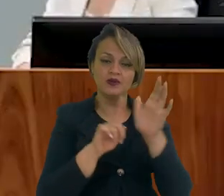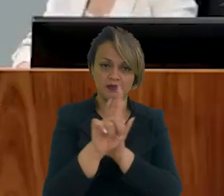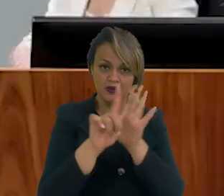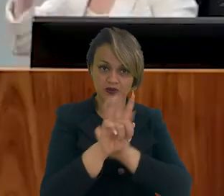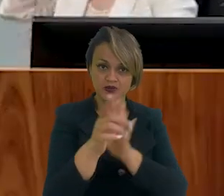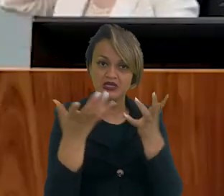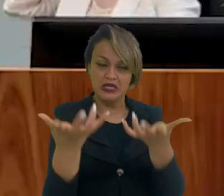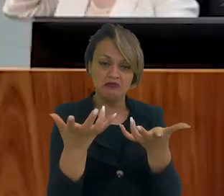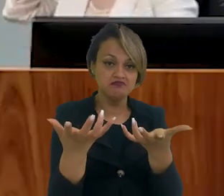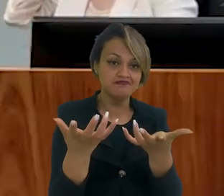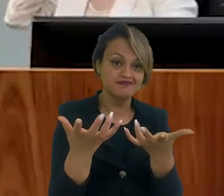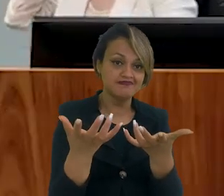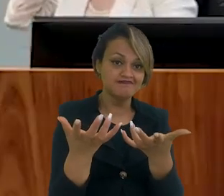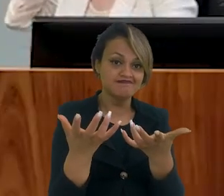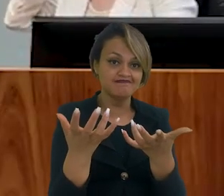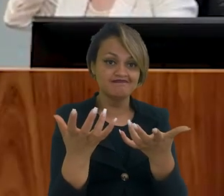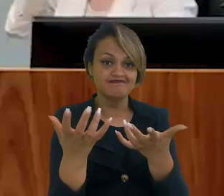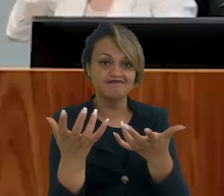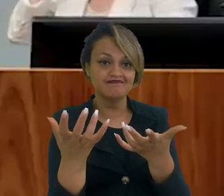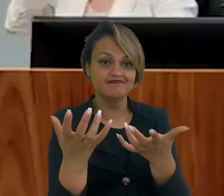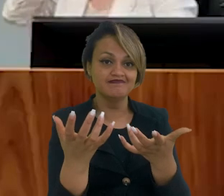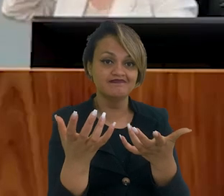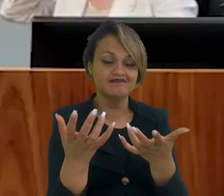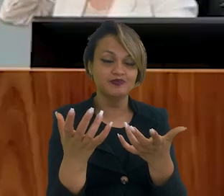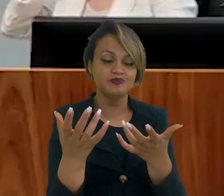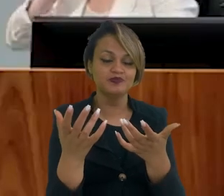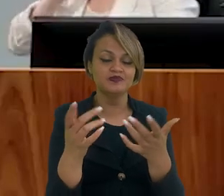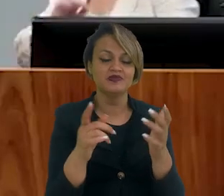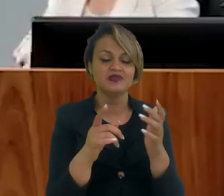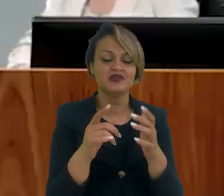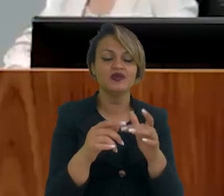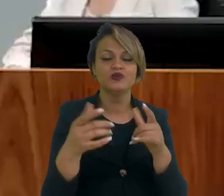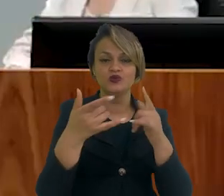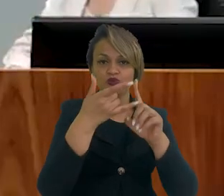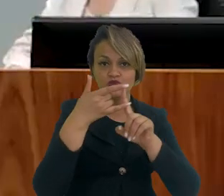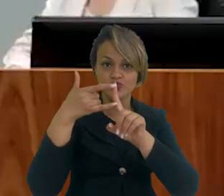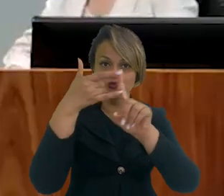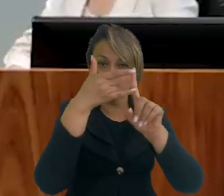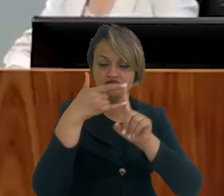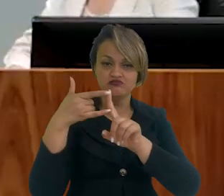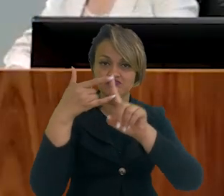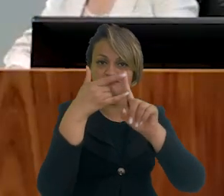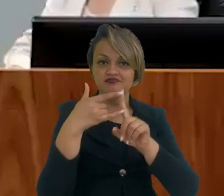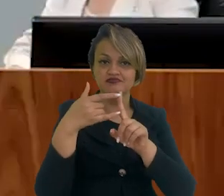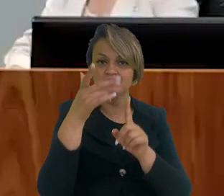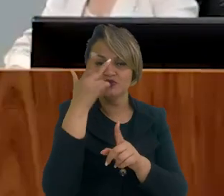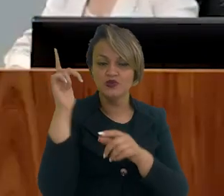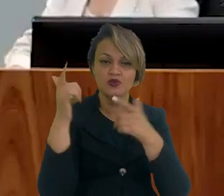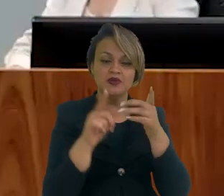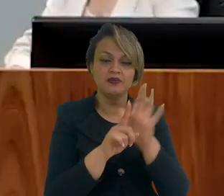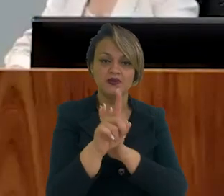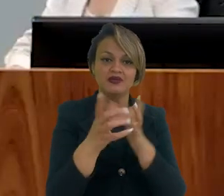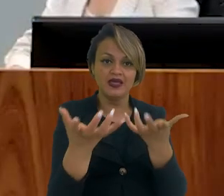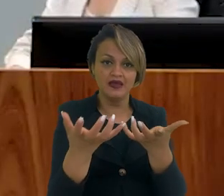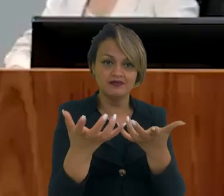eu gostaria de saber se alguém mais gostaria de fazer questões na